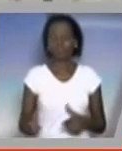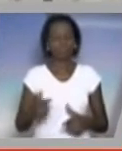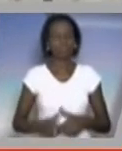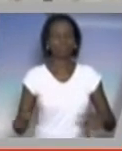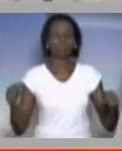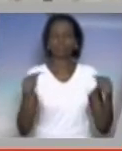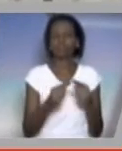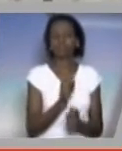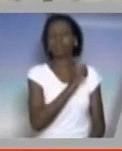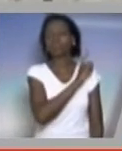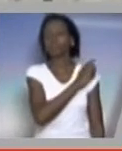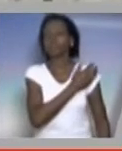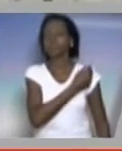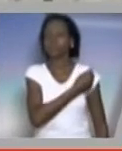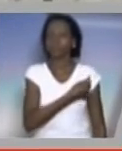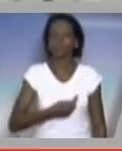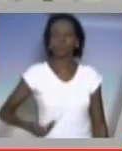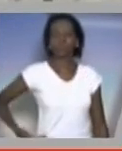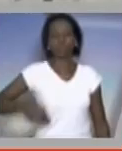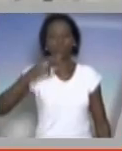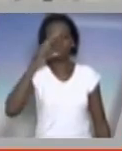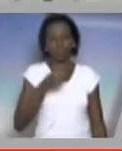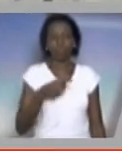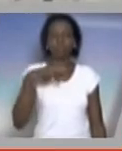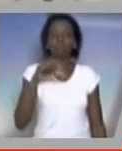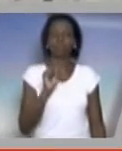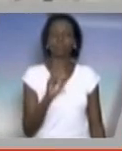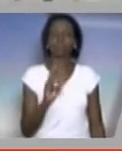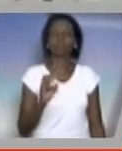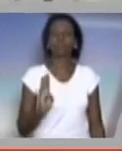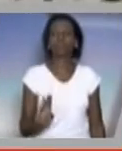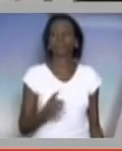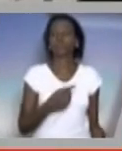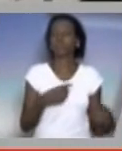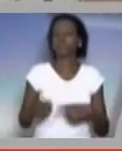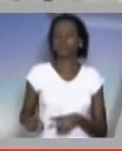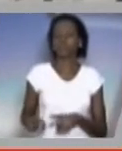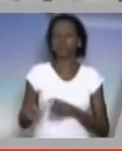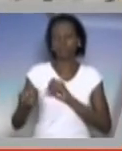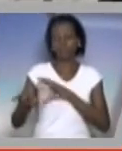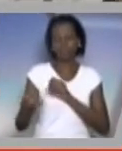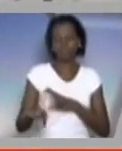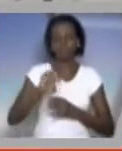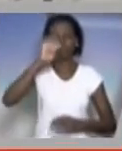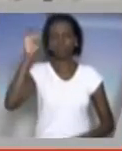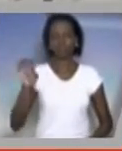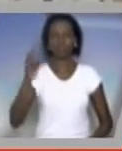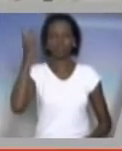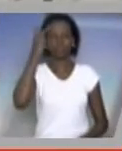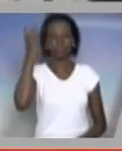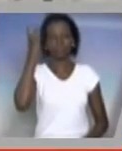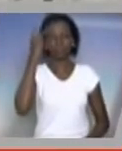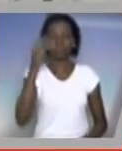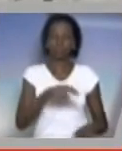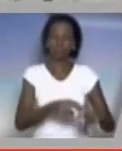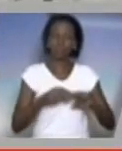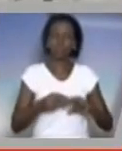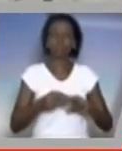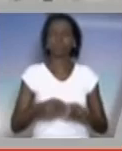PSDB, contra a educação do estado de São Paulo. Por isso que os alunos estão reagindo, a comunidade, os